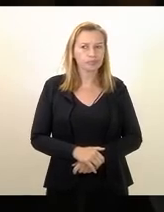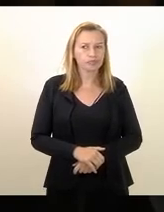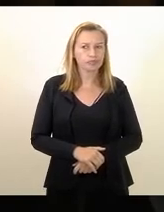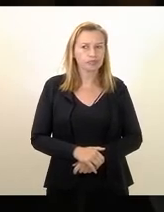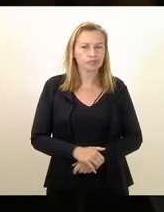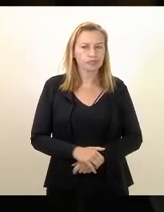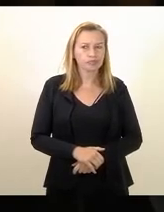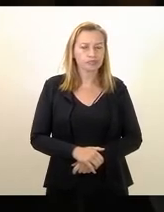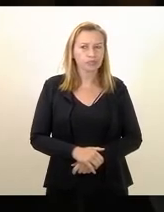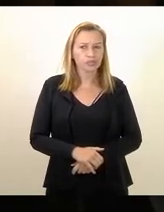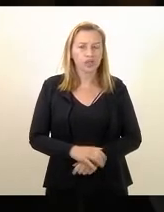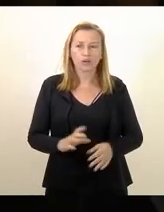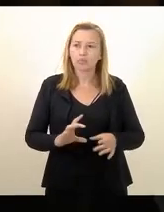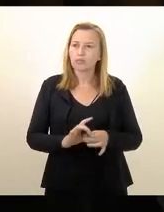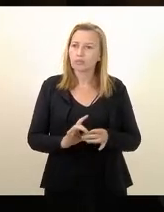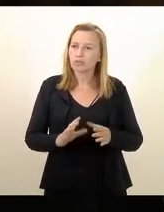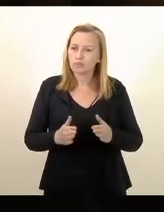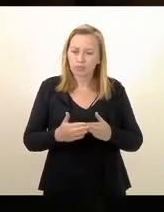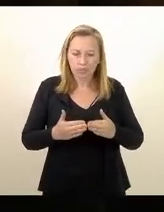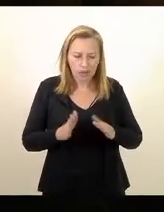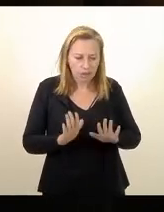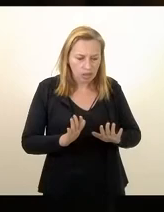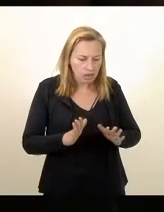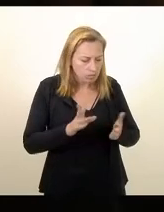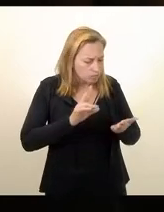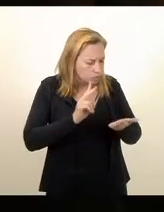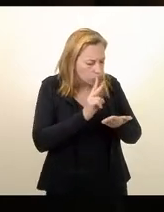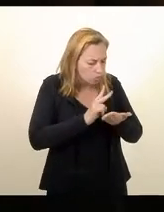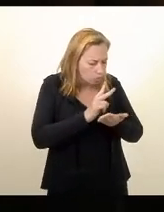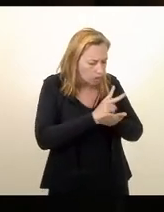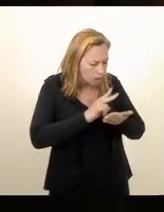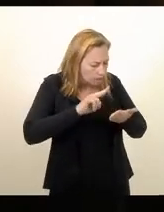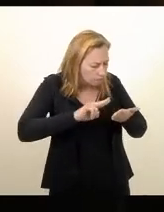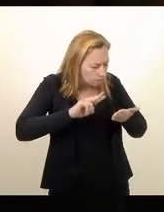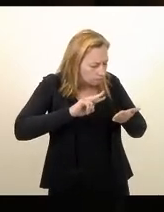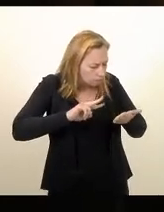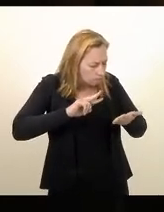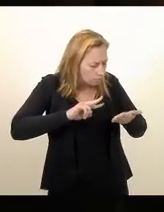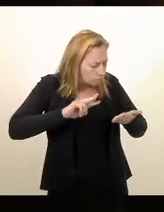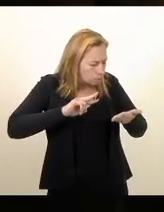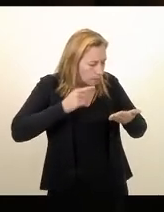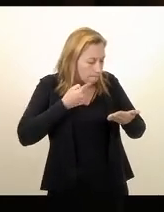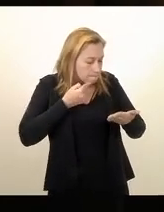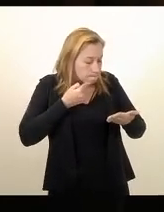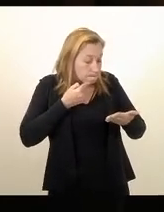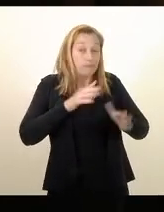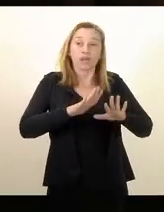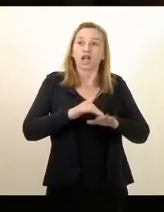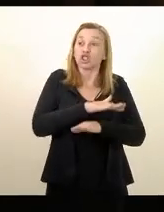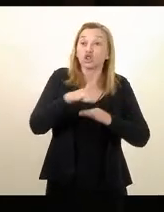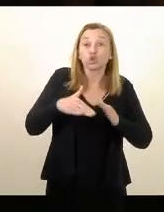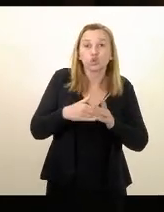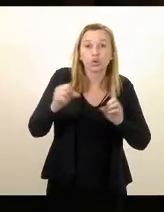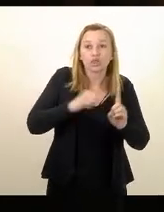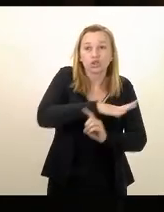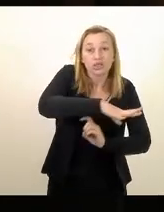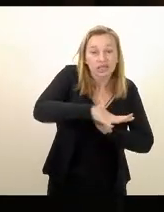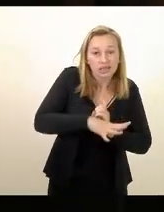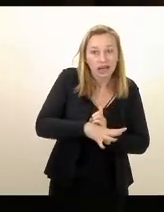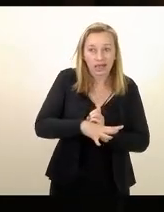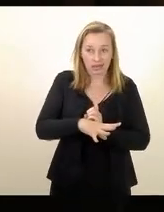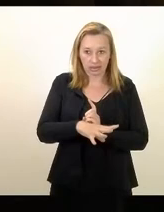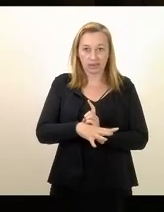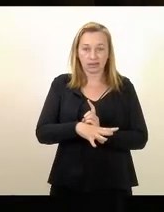me permita aqui buscar a citação em toda a sociedade civilizada